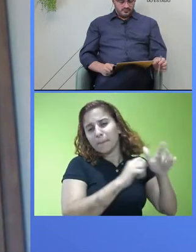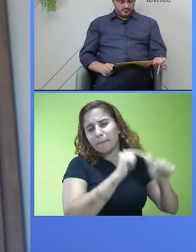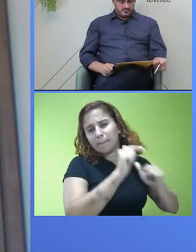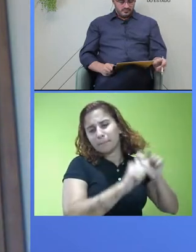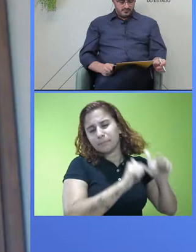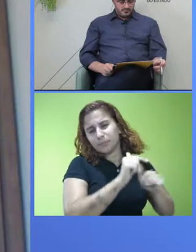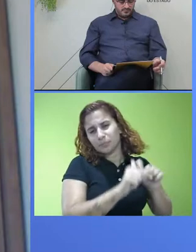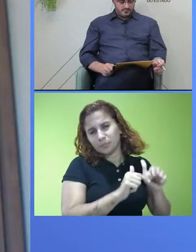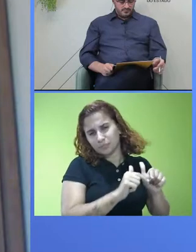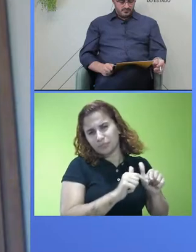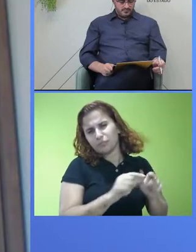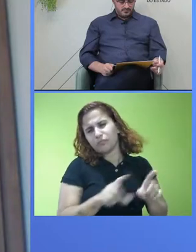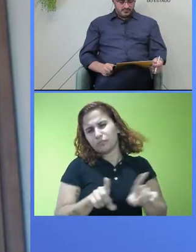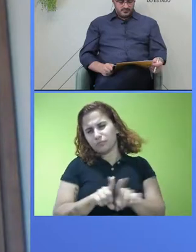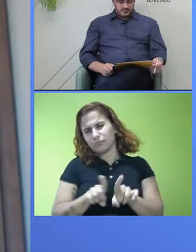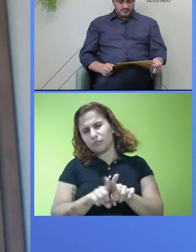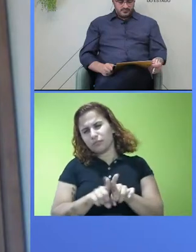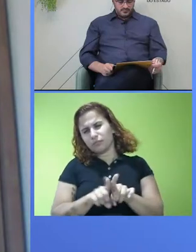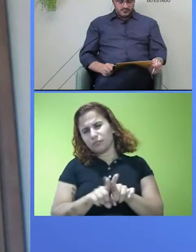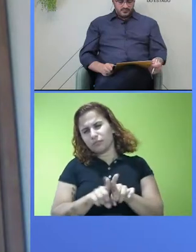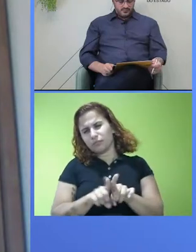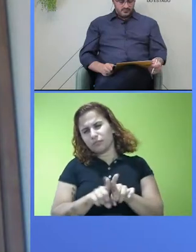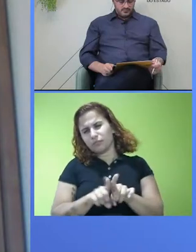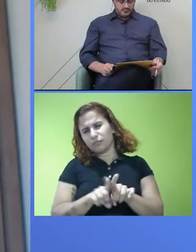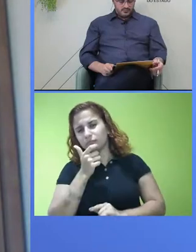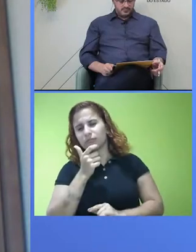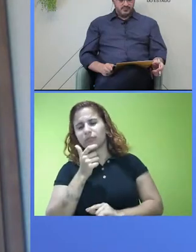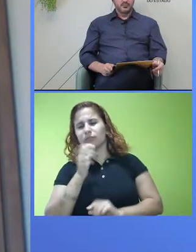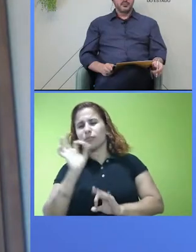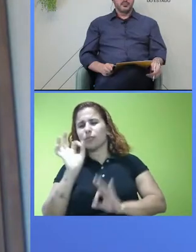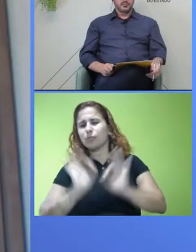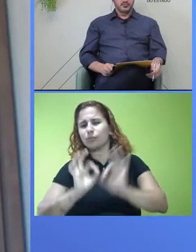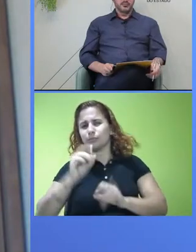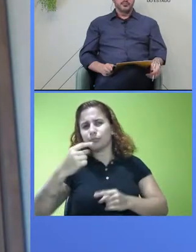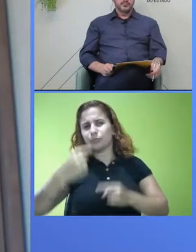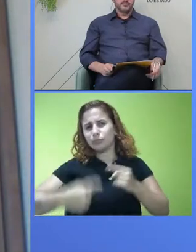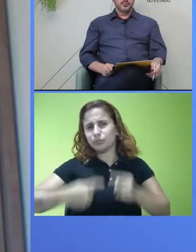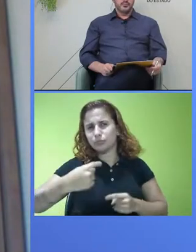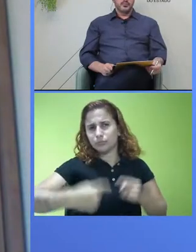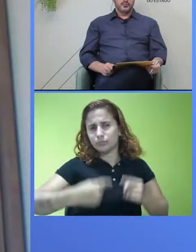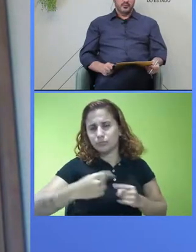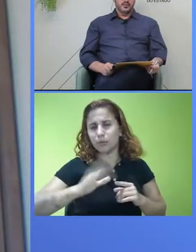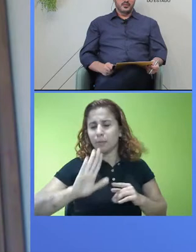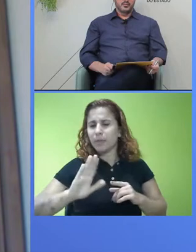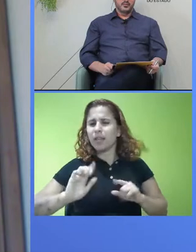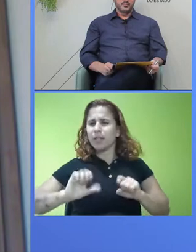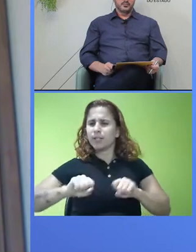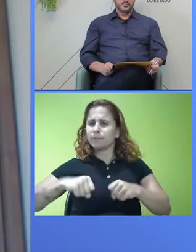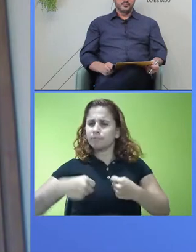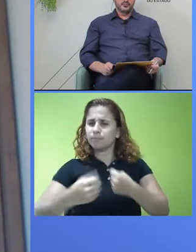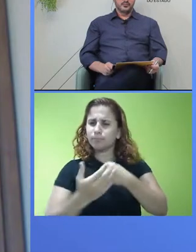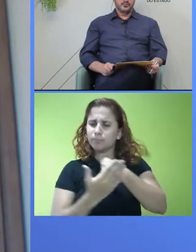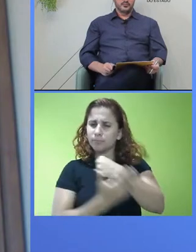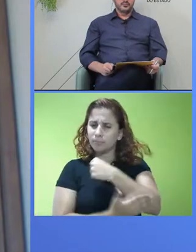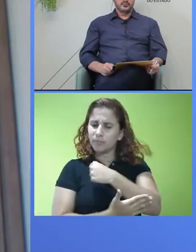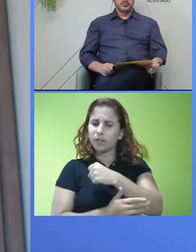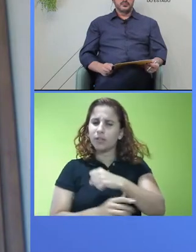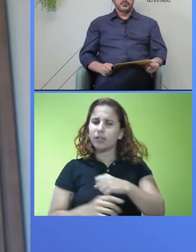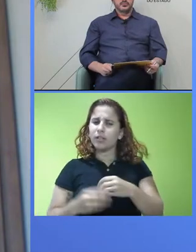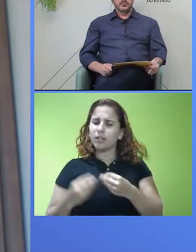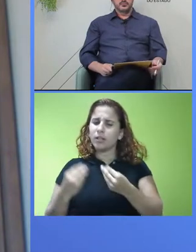vista da organização política, mais em defesa, né, dos direitos e que não necessariamente prestem serviços para a população. Mas,